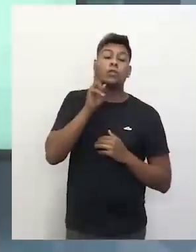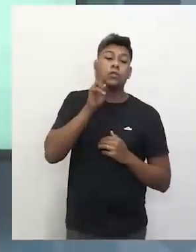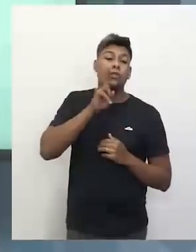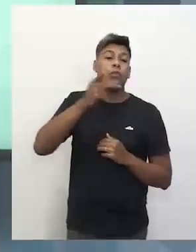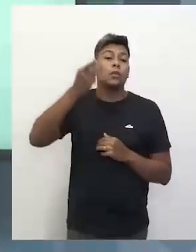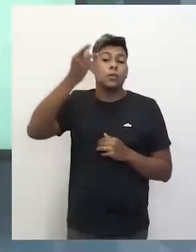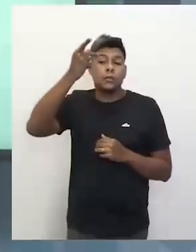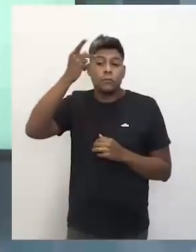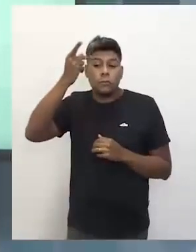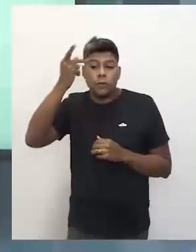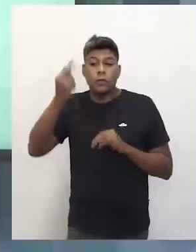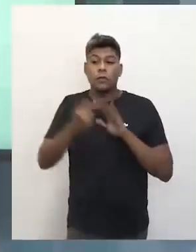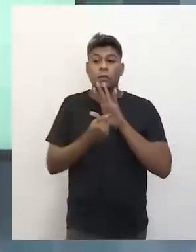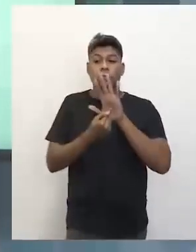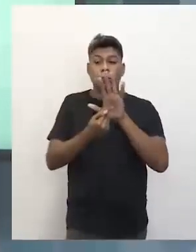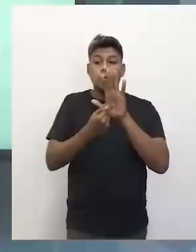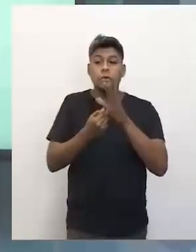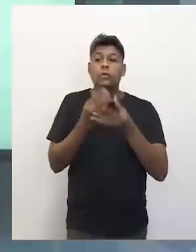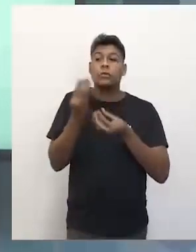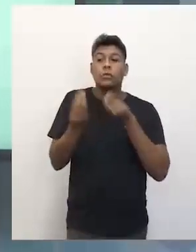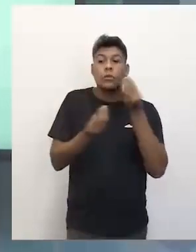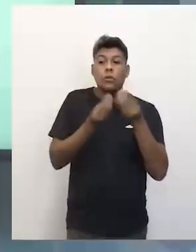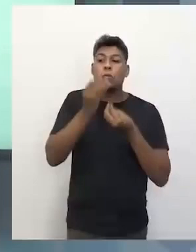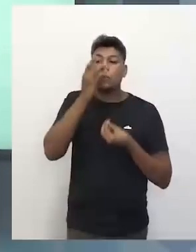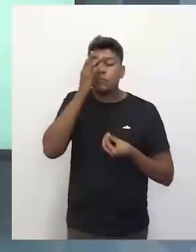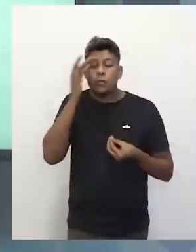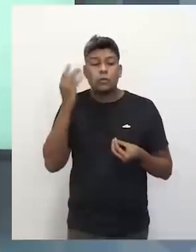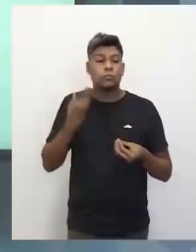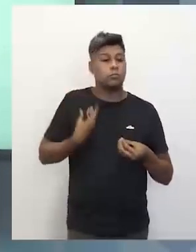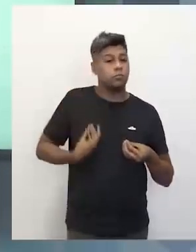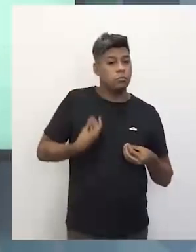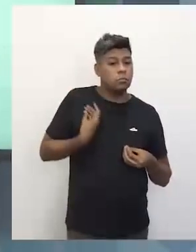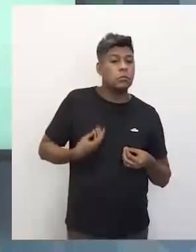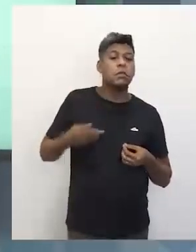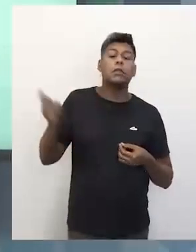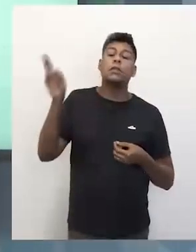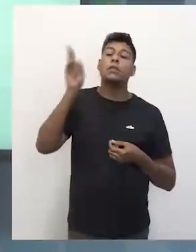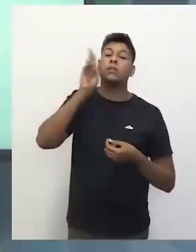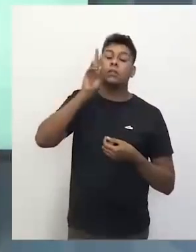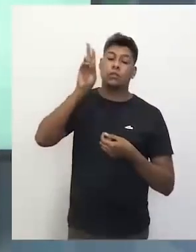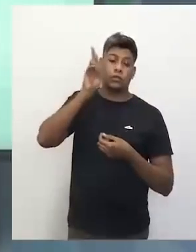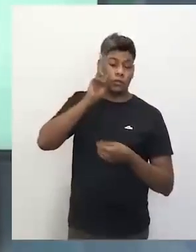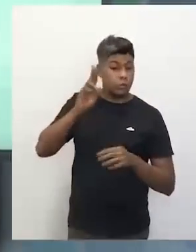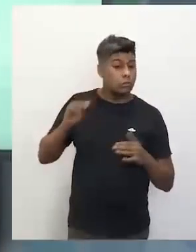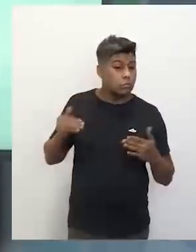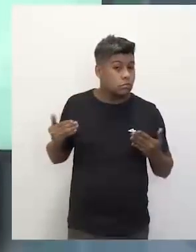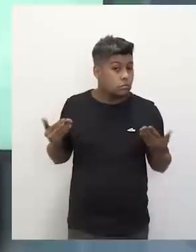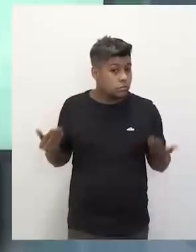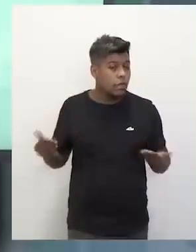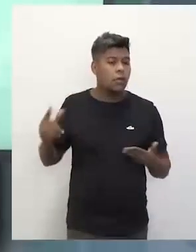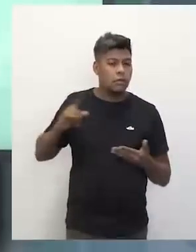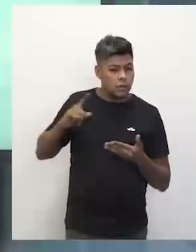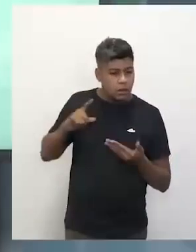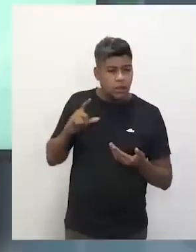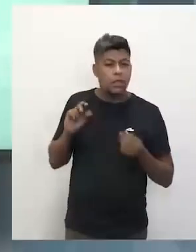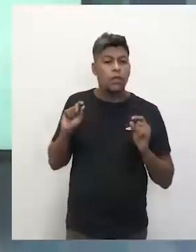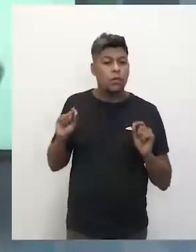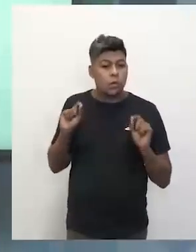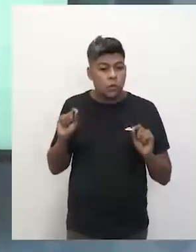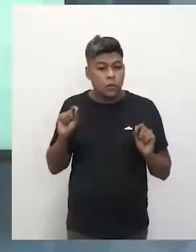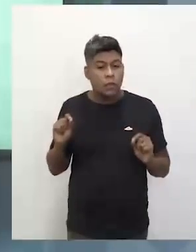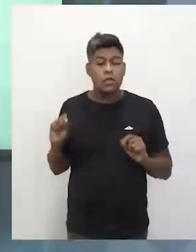Paulo, eu estou mostrando como que as pessoas agiam em determinado período histórico, né? Então, tem essa questão,